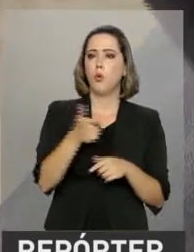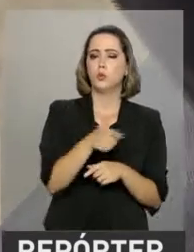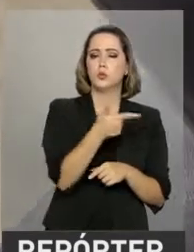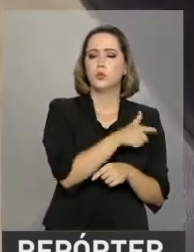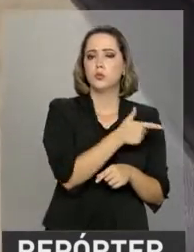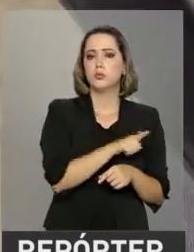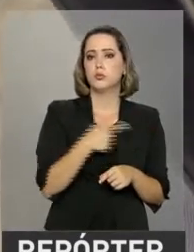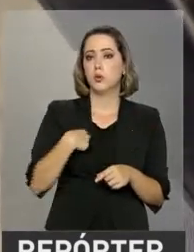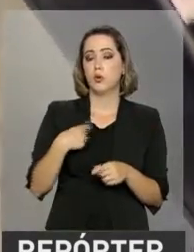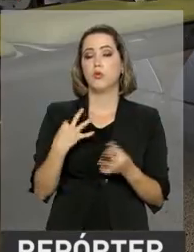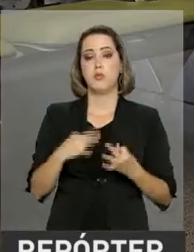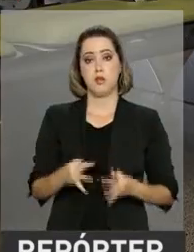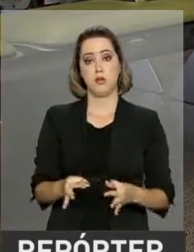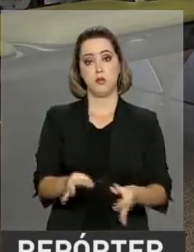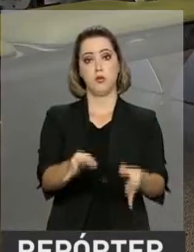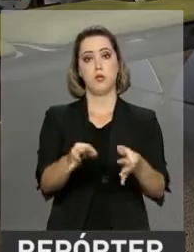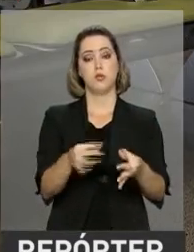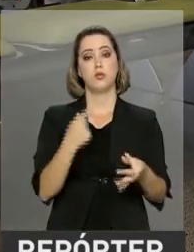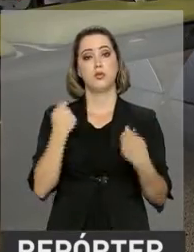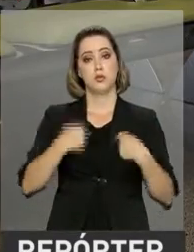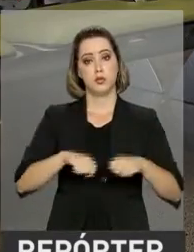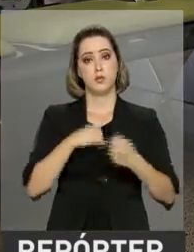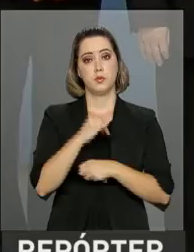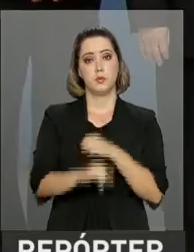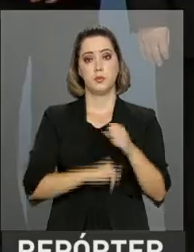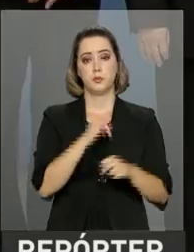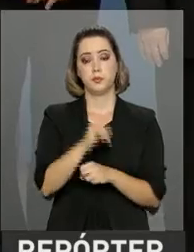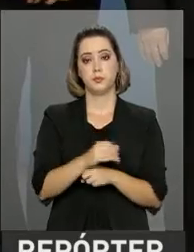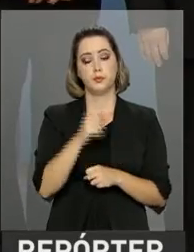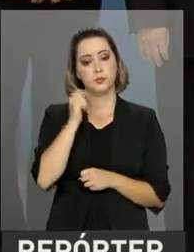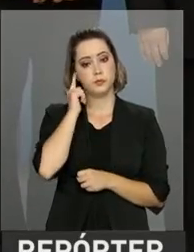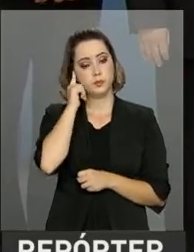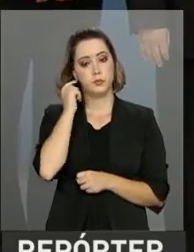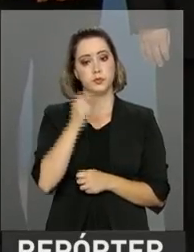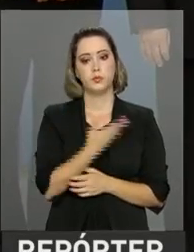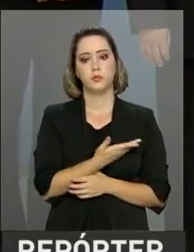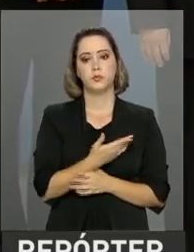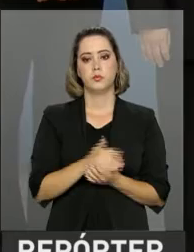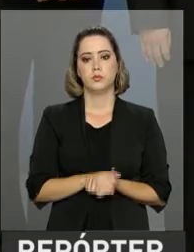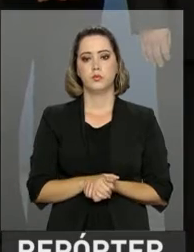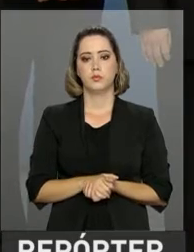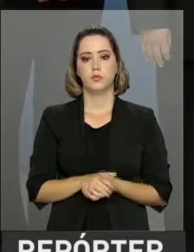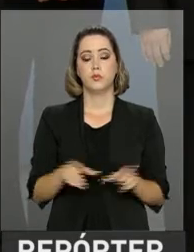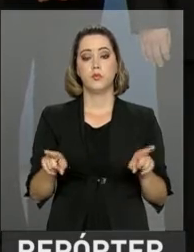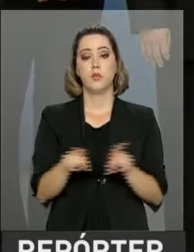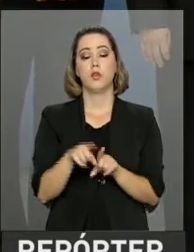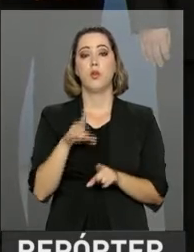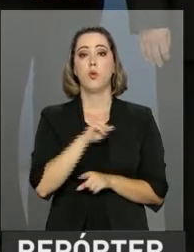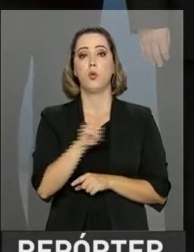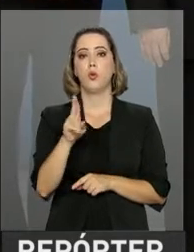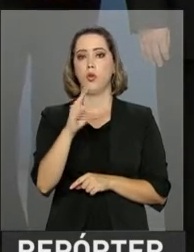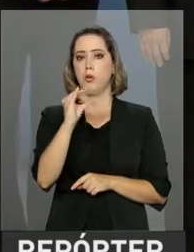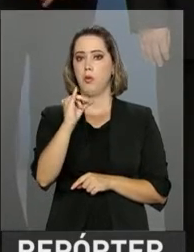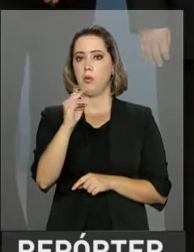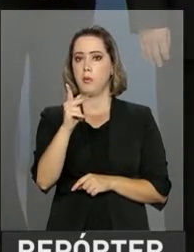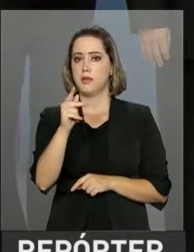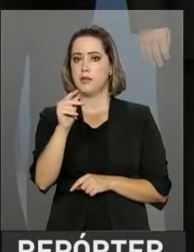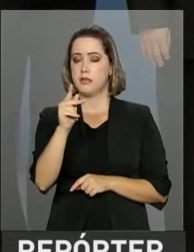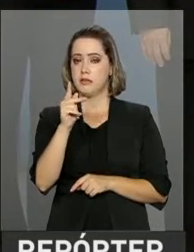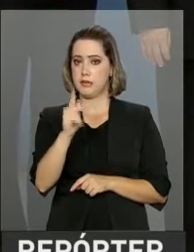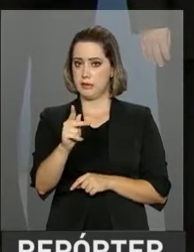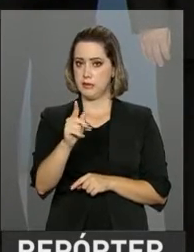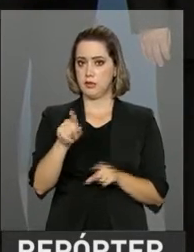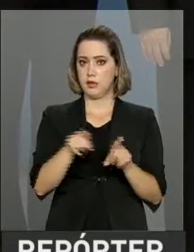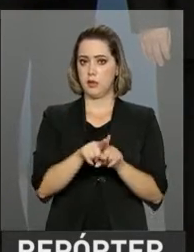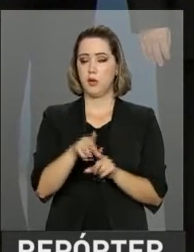dispositivos eletrônicos que usam internet são como diz muito específica chamada sido pagas o